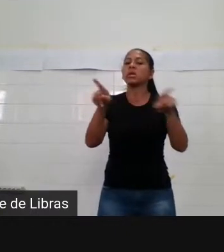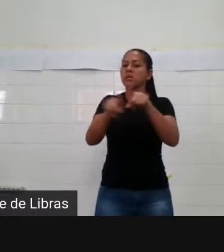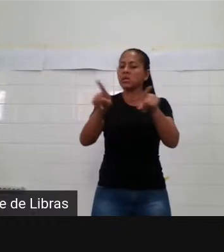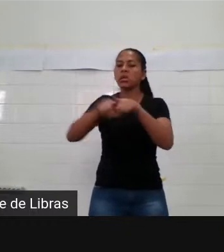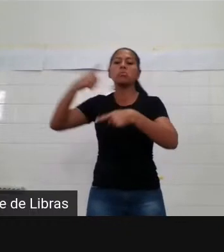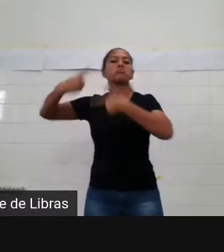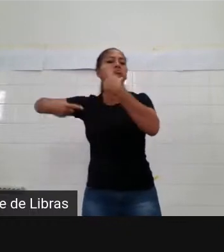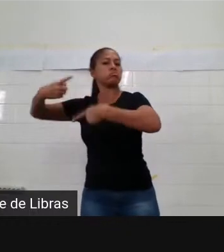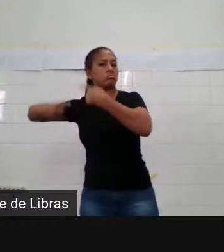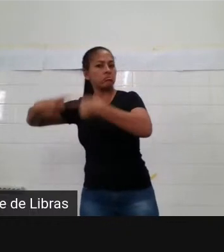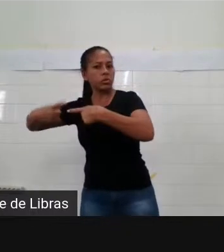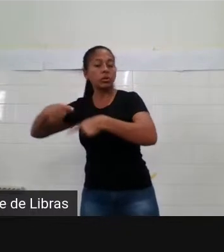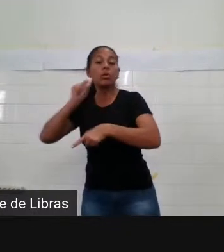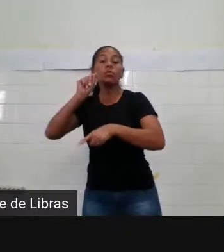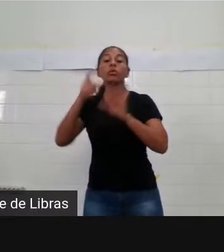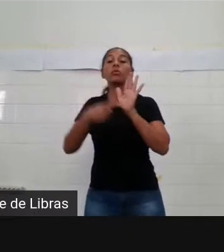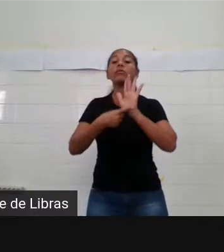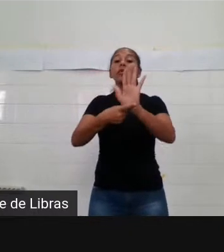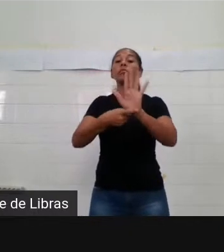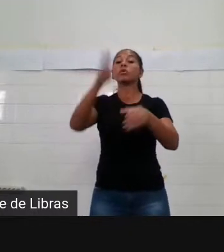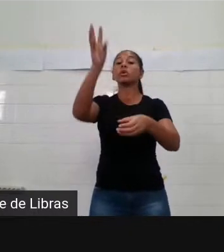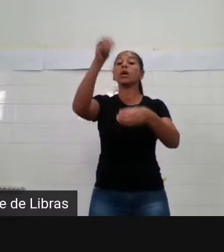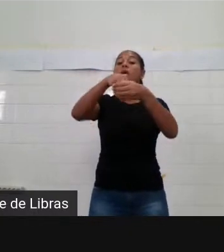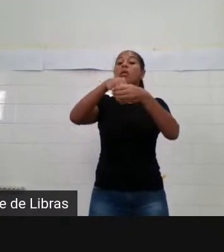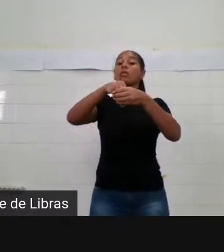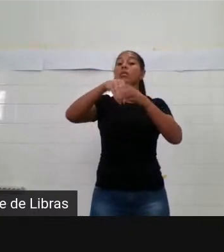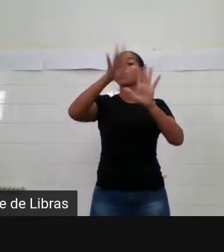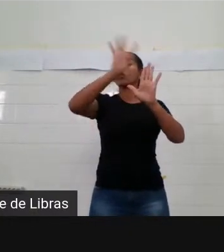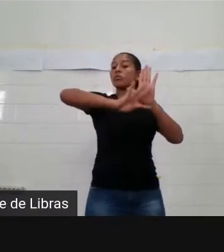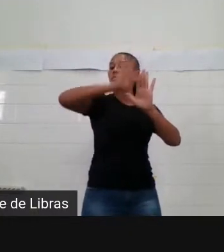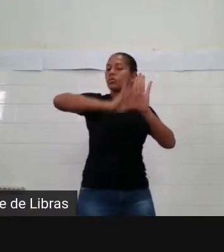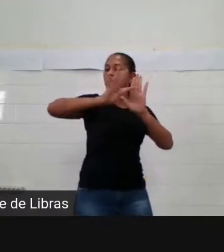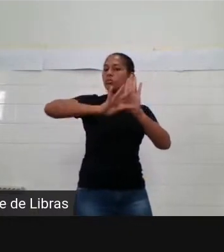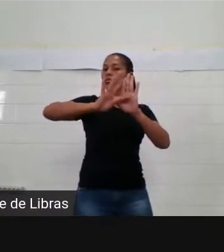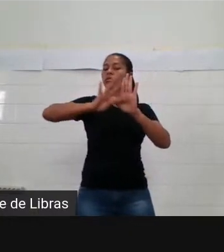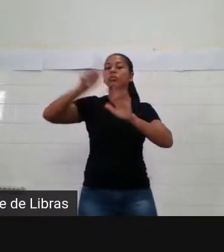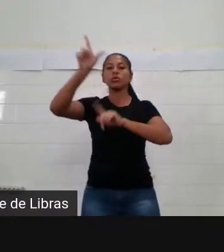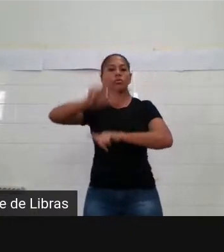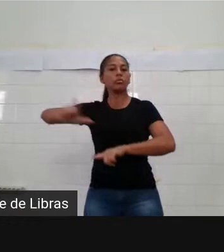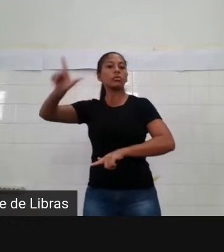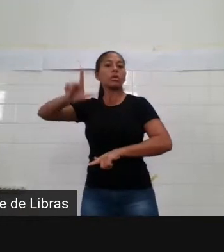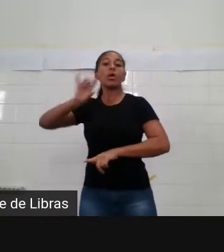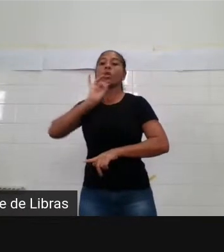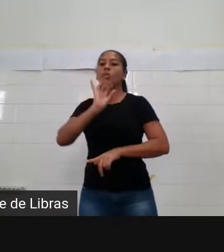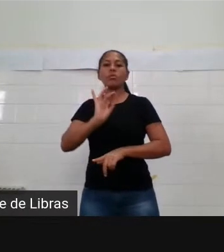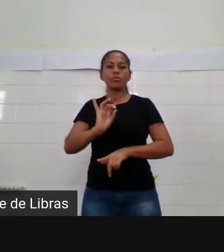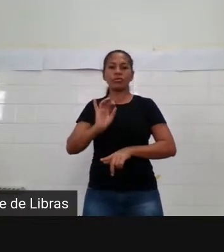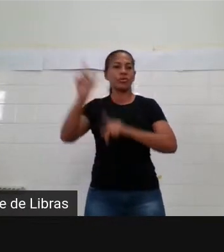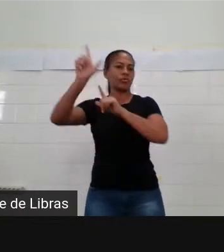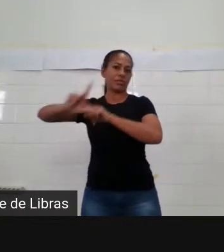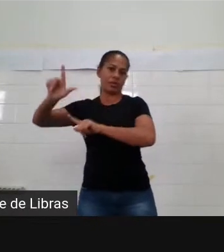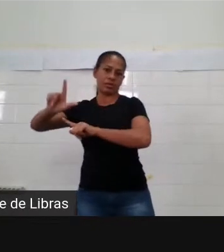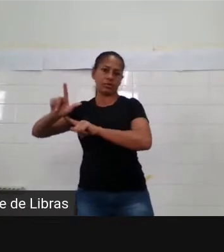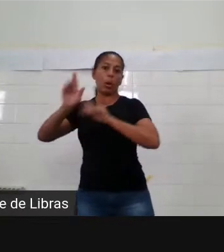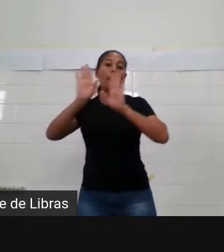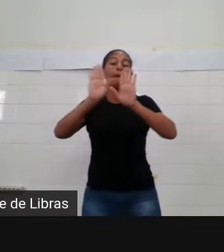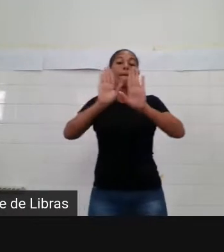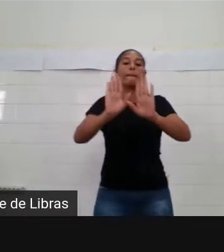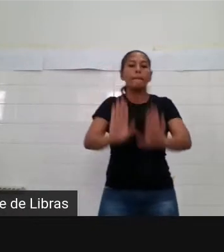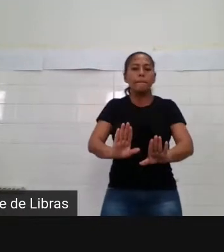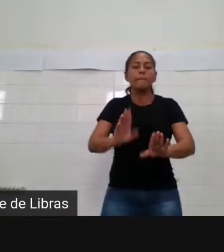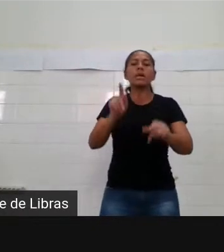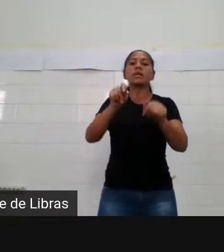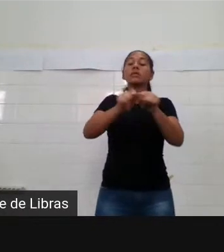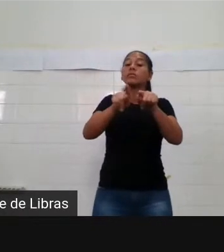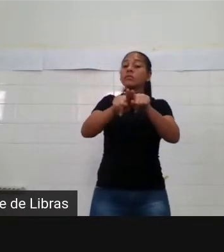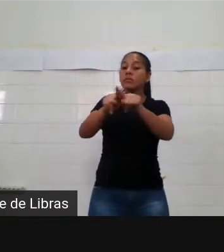destacar é que o texto literário, nós não devemos ler literatura apenas pela literatura, mas quais são as relações que a literatura, e